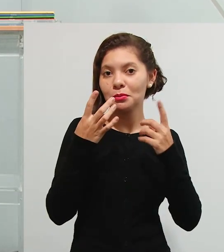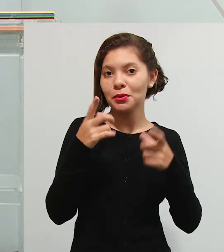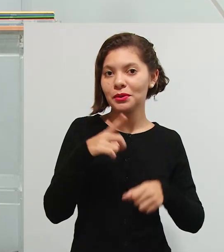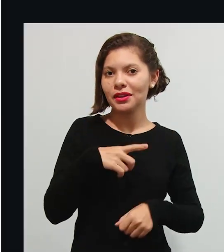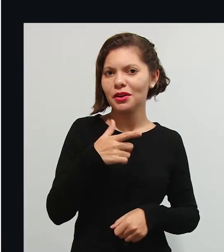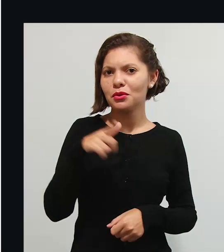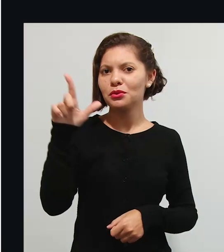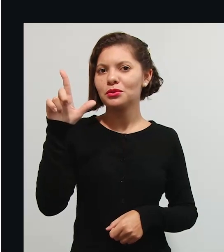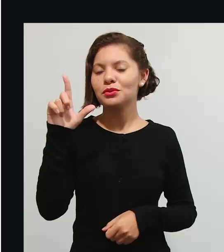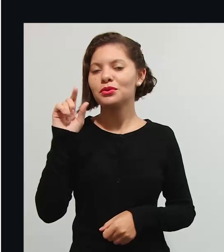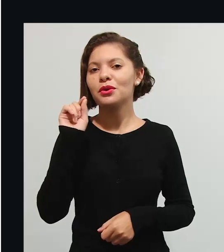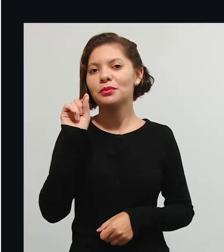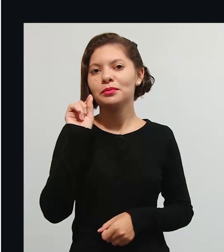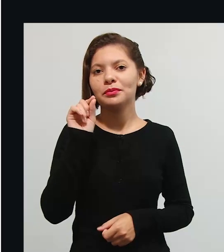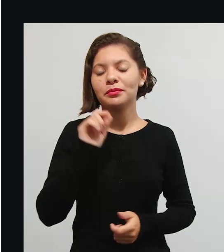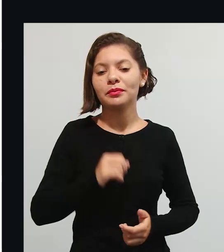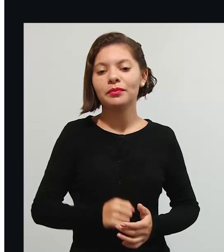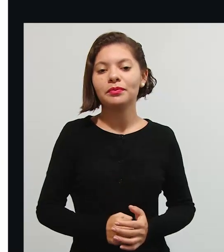tem mais.